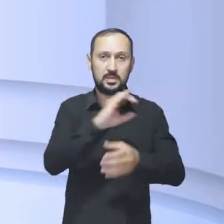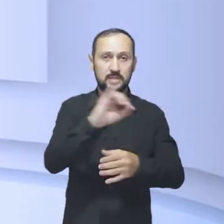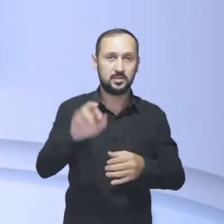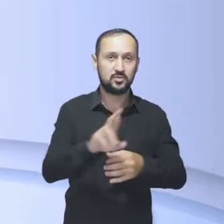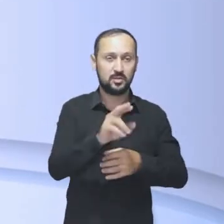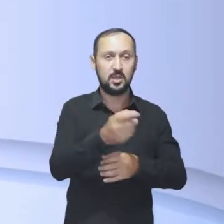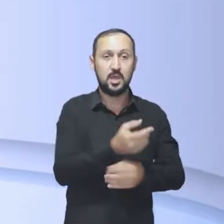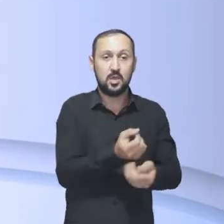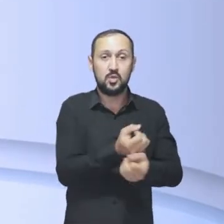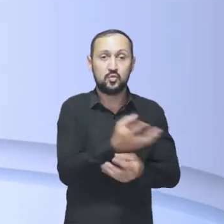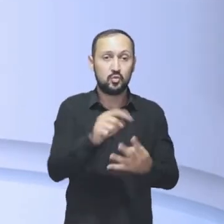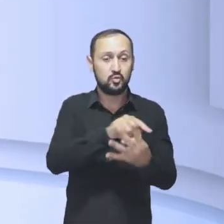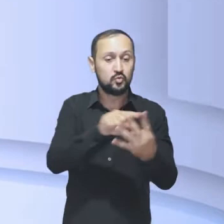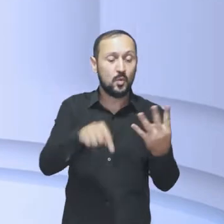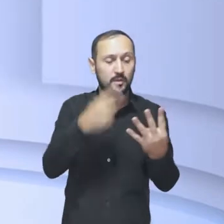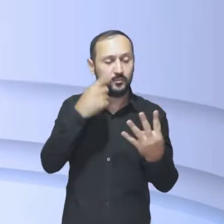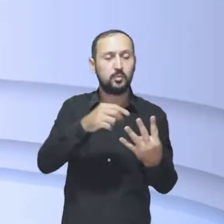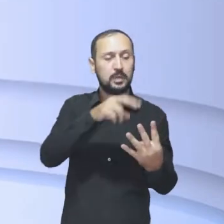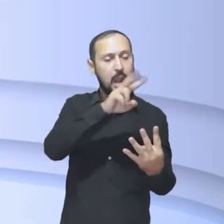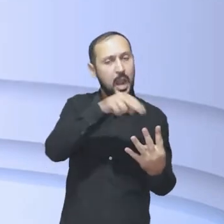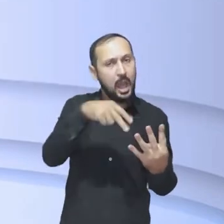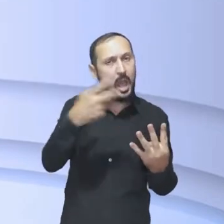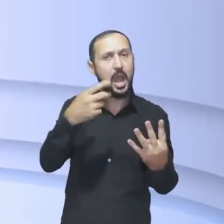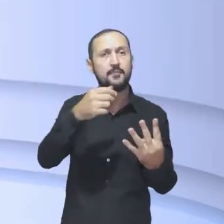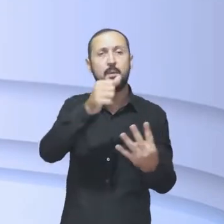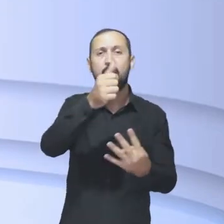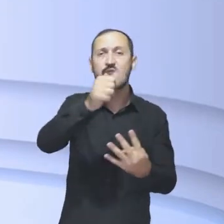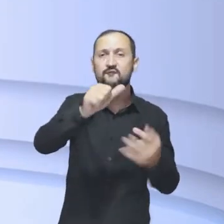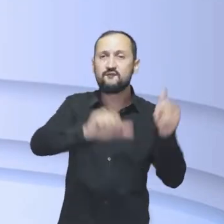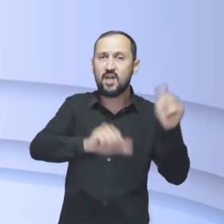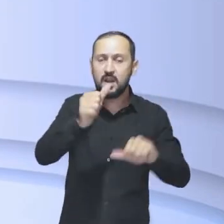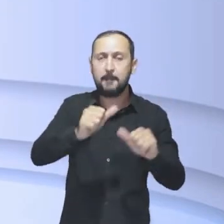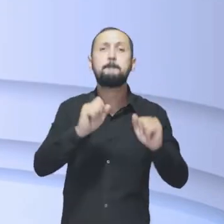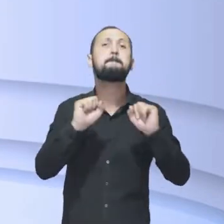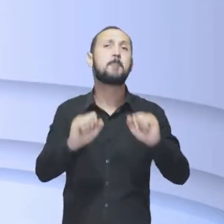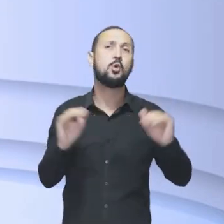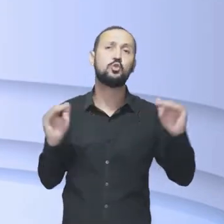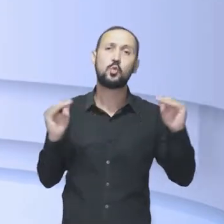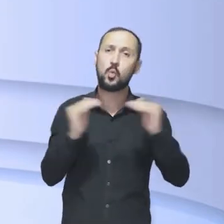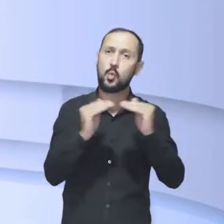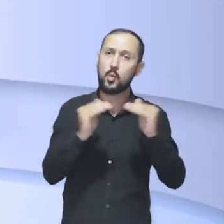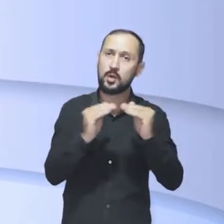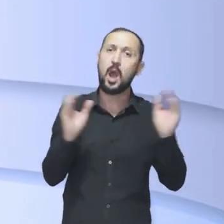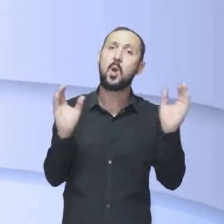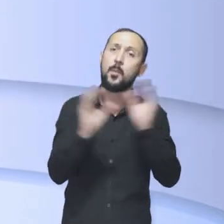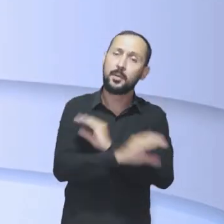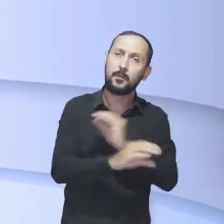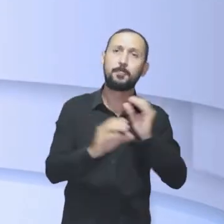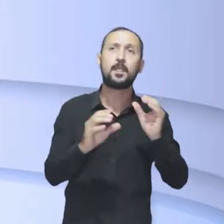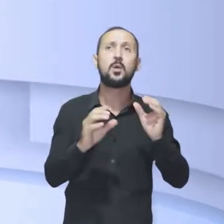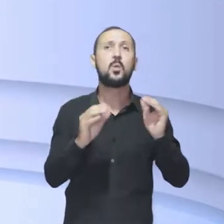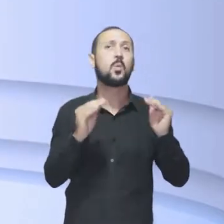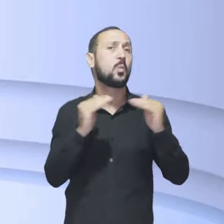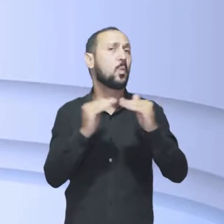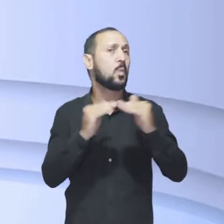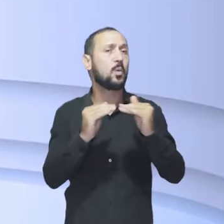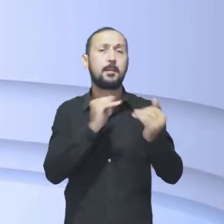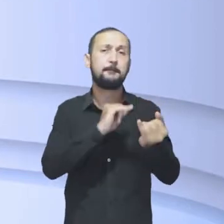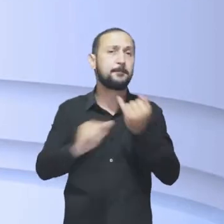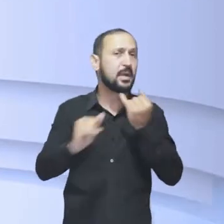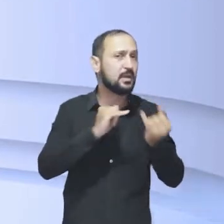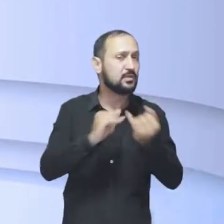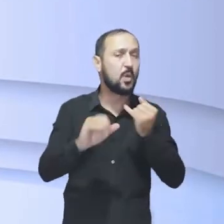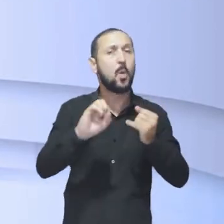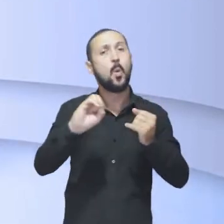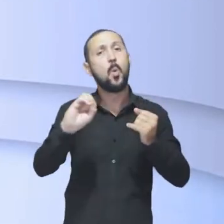o que se dá mediante um voto em separado. E aí, então, na sequência, o presidente da comissão colhe,